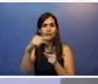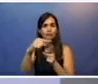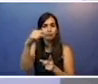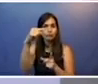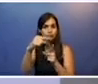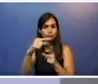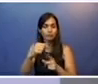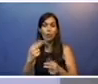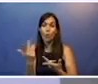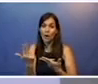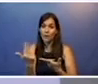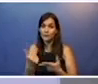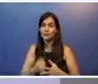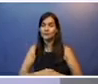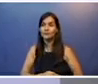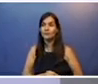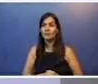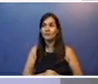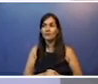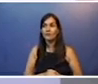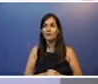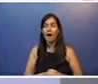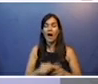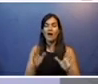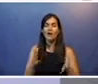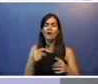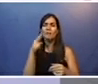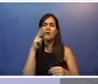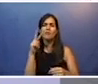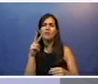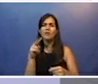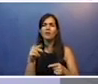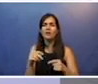Então vamos lá. Esse ângulo para descobrir está fácil.